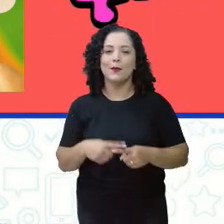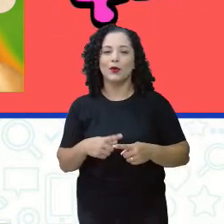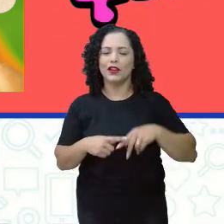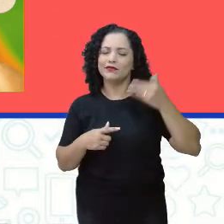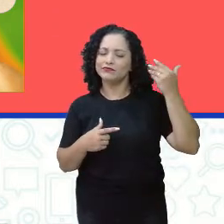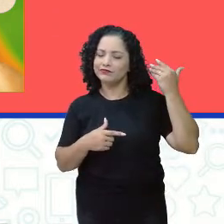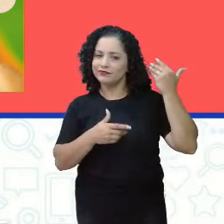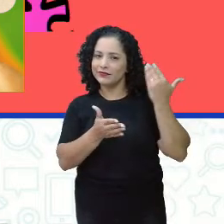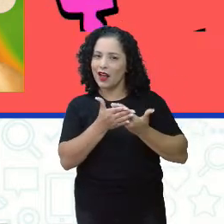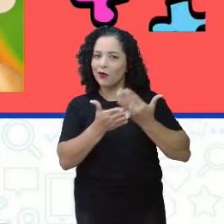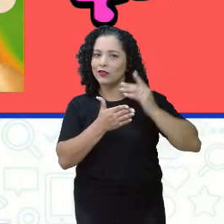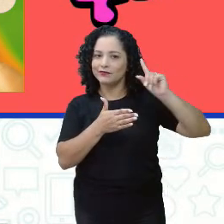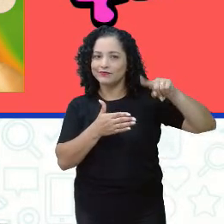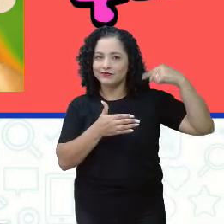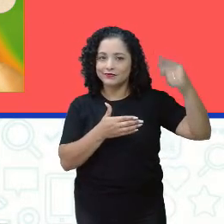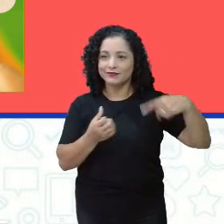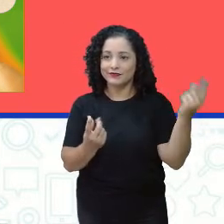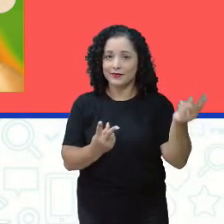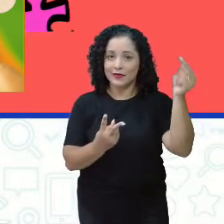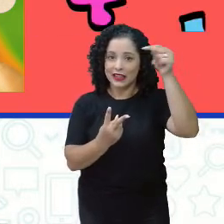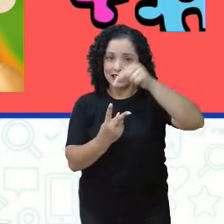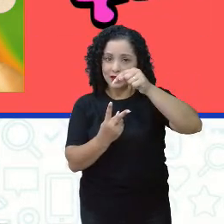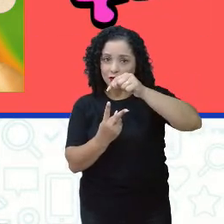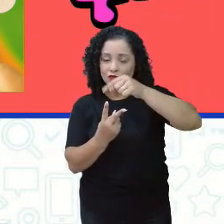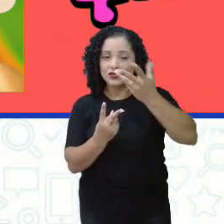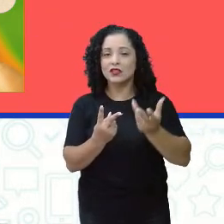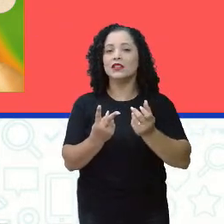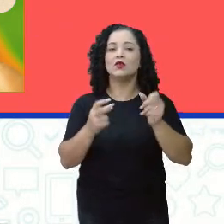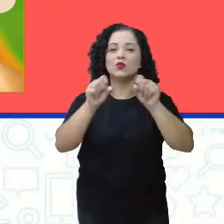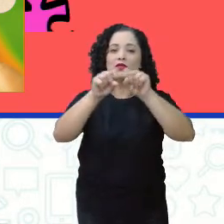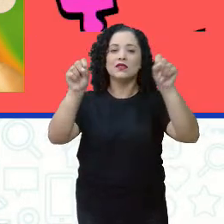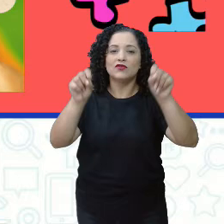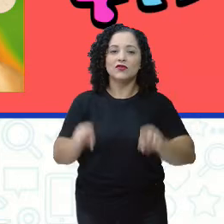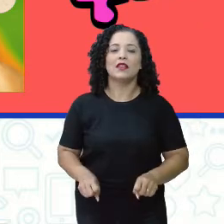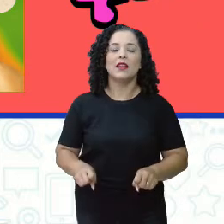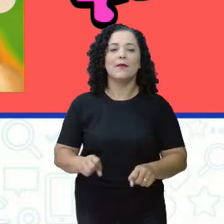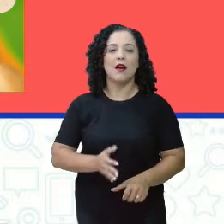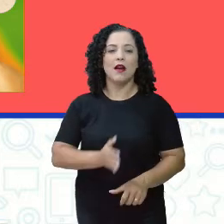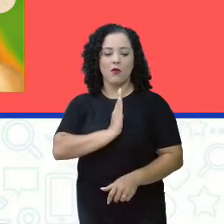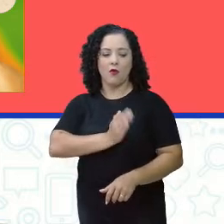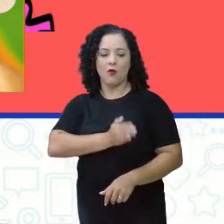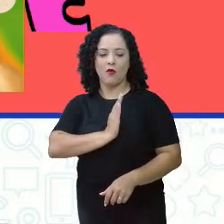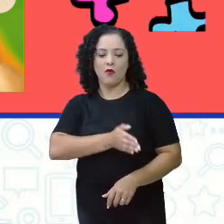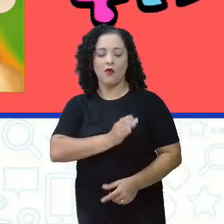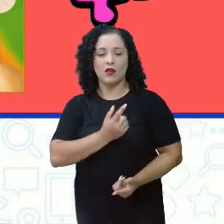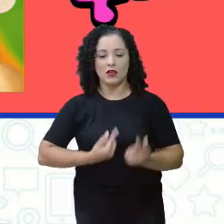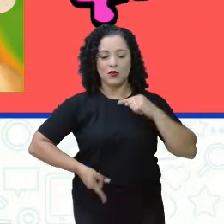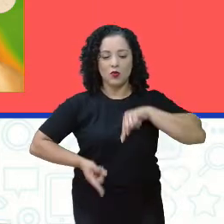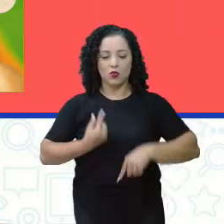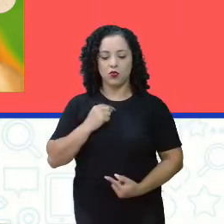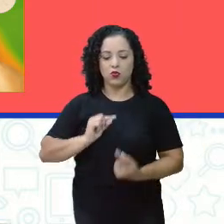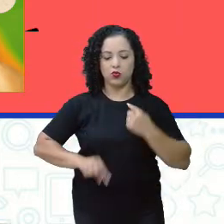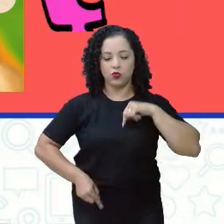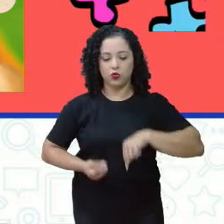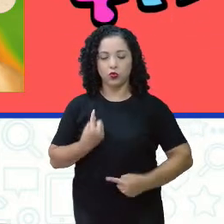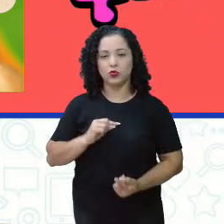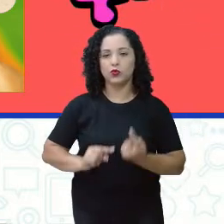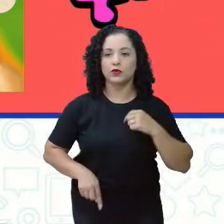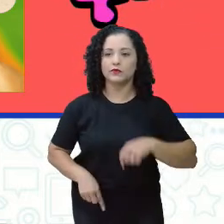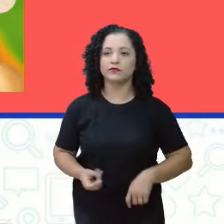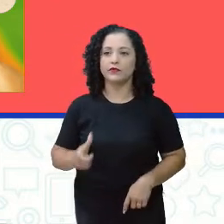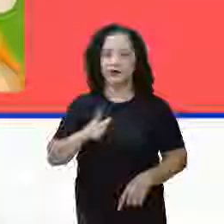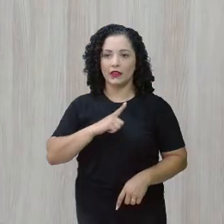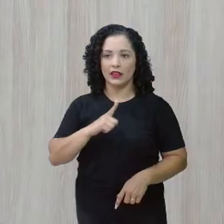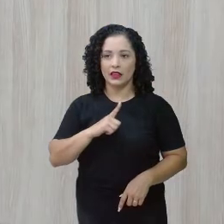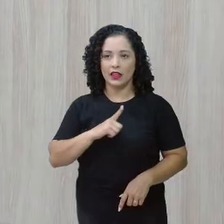próximos capítulos de hoje, nós vamos conversar a respeito do sistema cardiovascular. Então, o sistema circulatório, então, ele